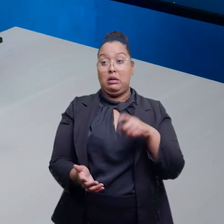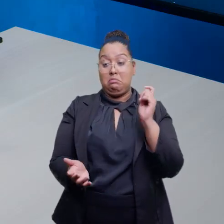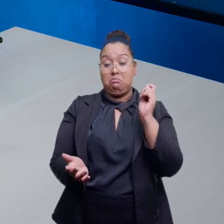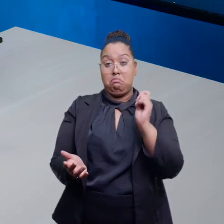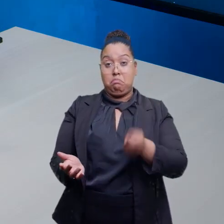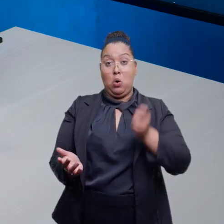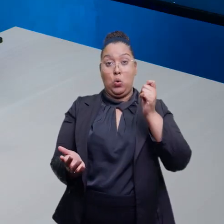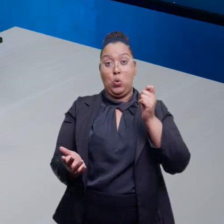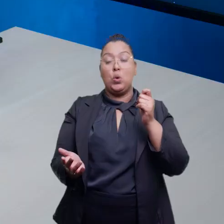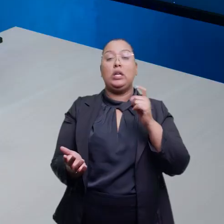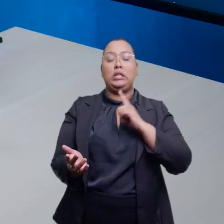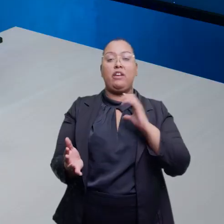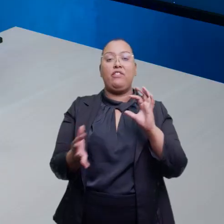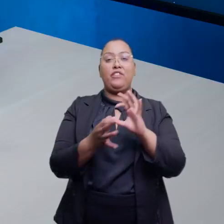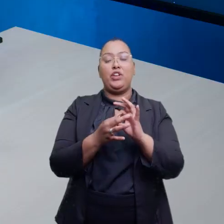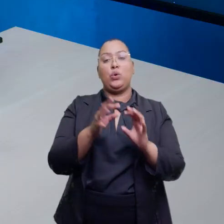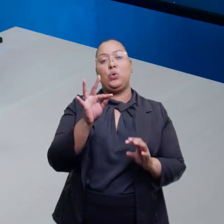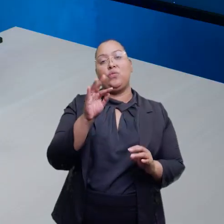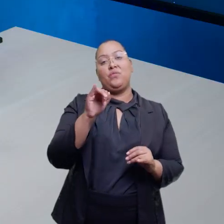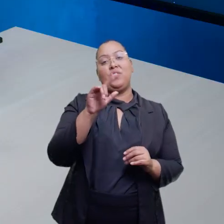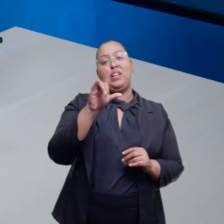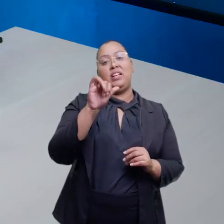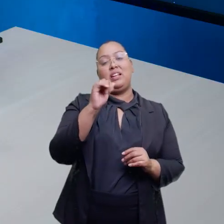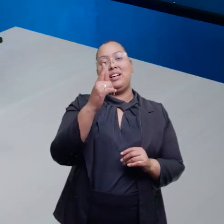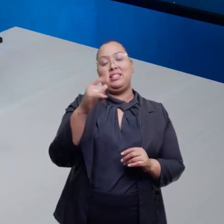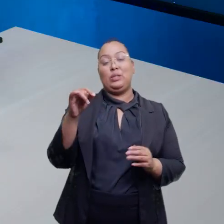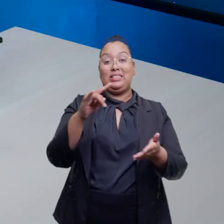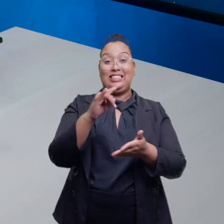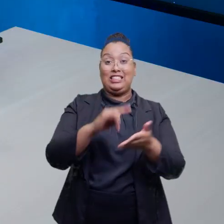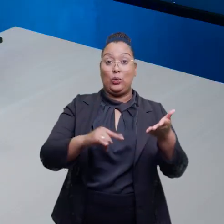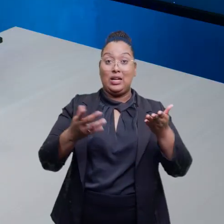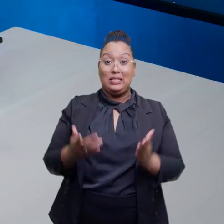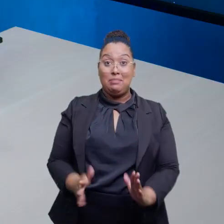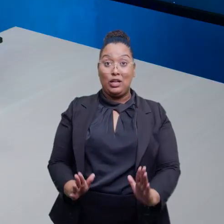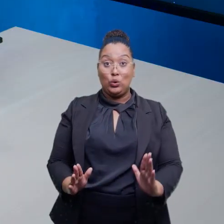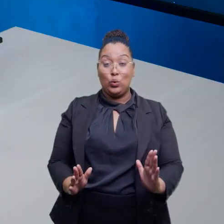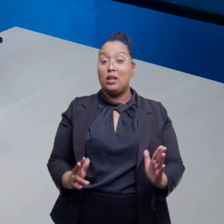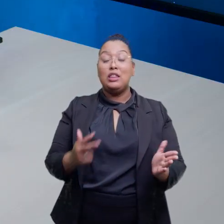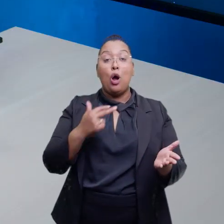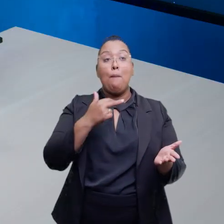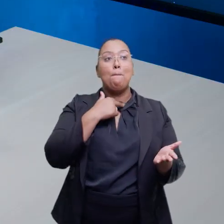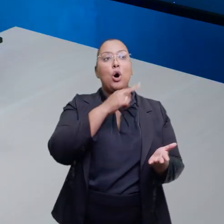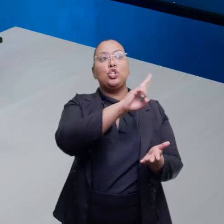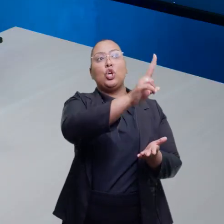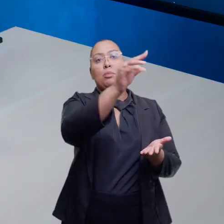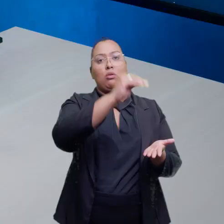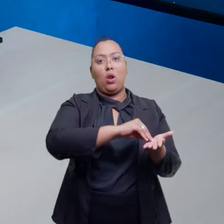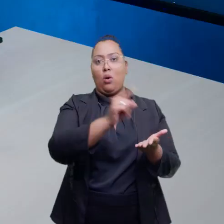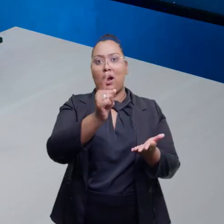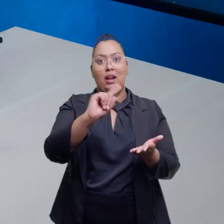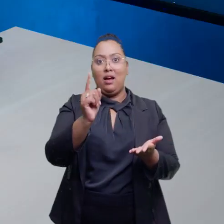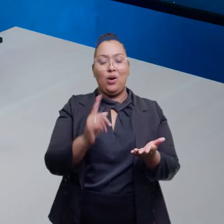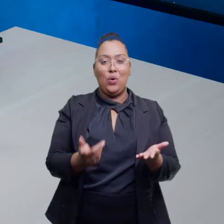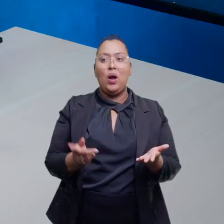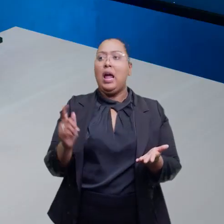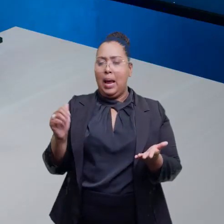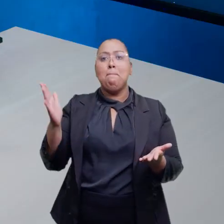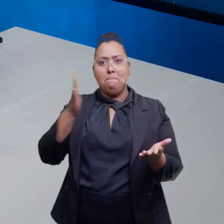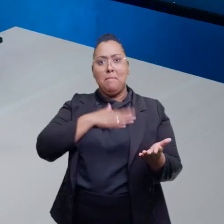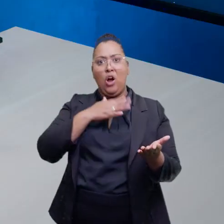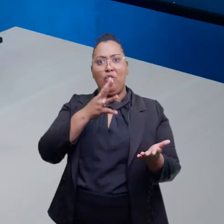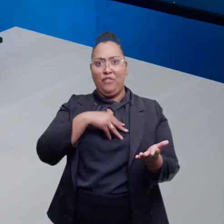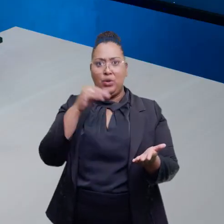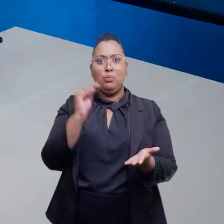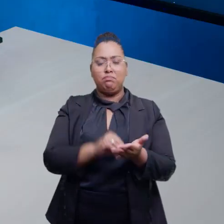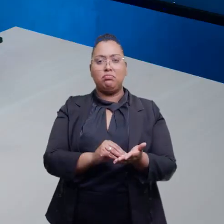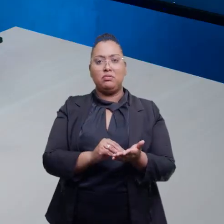o vínculo de filiação. Inclusive, na certidão de nascimento não pode ter qualquer menção. Então, é filho para todos os fins. Não,